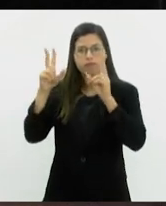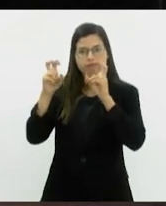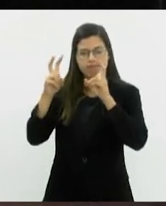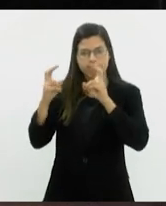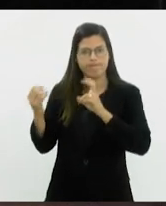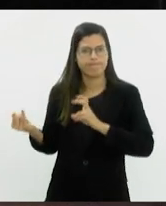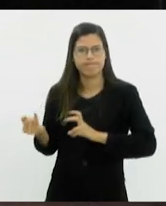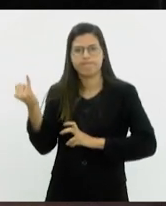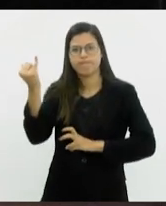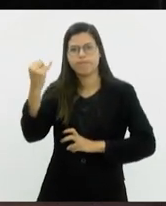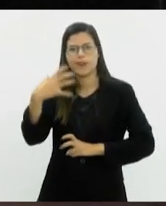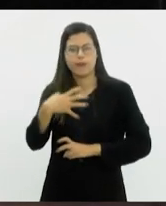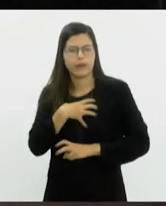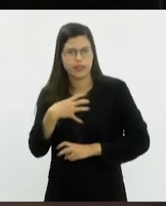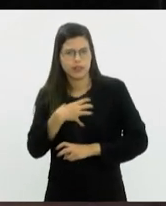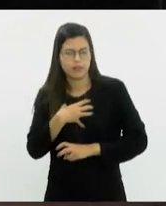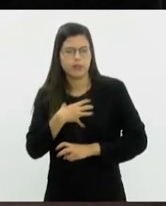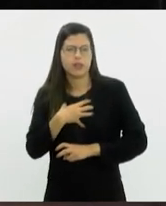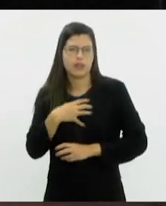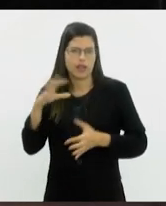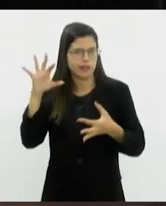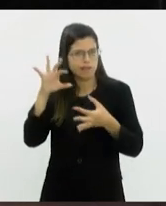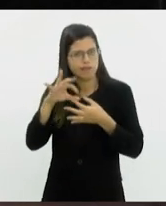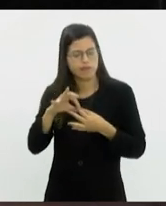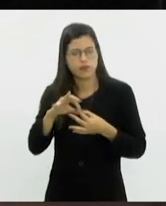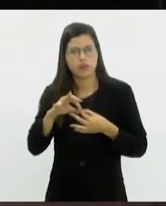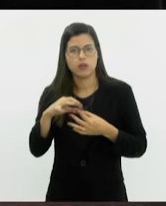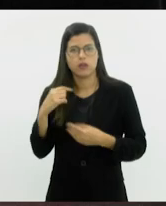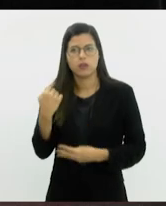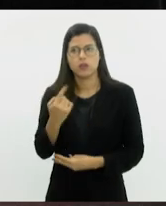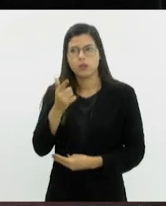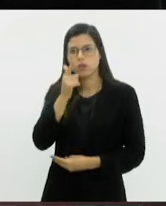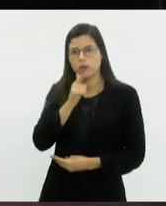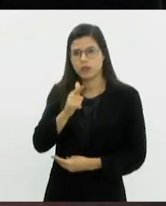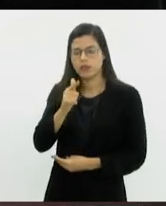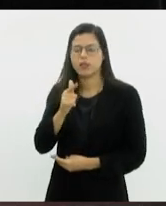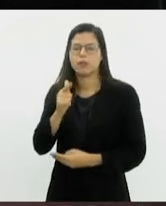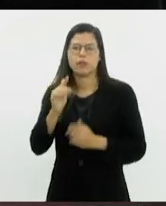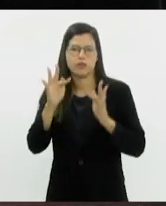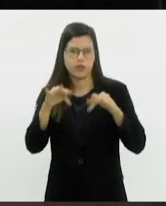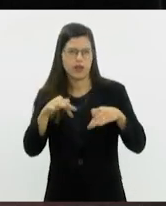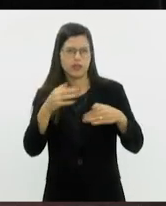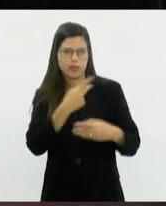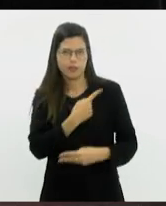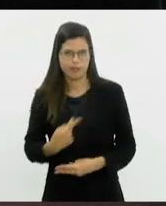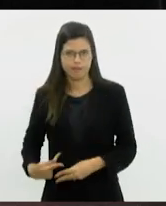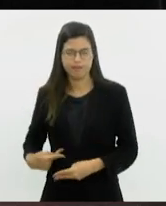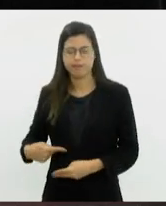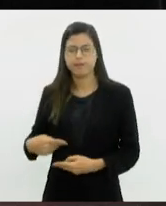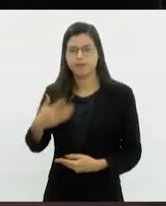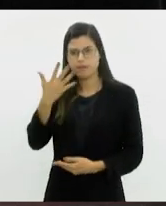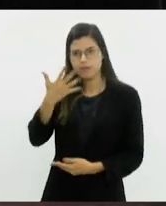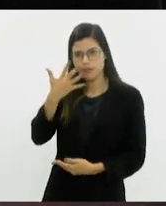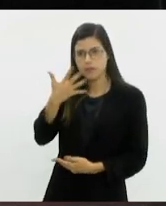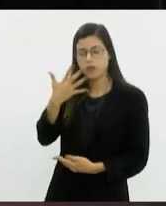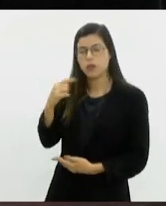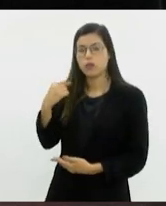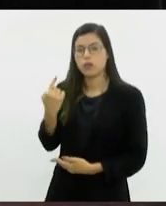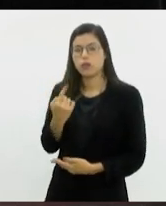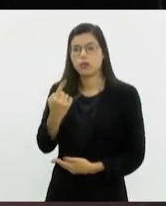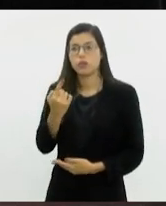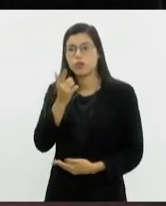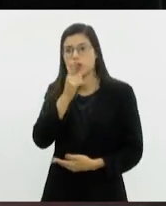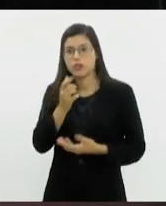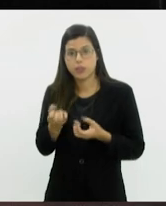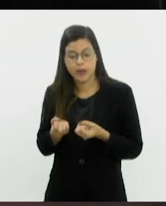e com a sensibilidade que ele requer. E a gente conseguiu deixar, senhor presidente, encerrando aqui a minha fala, com certeza,